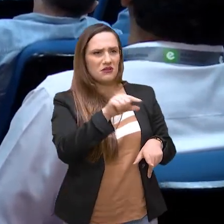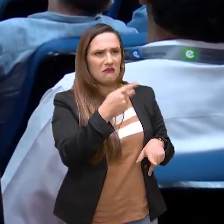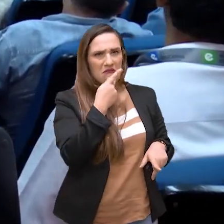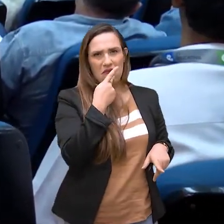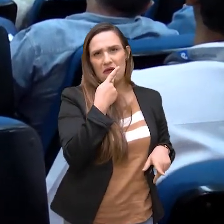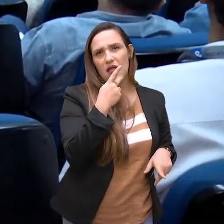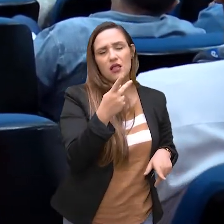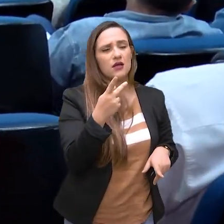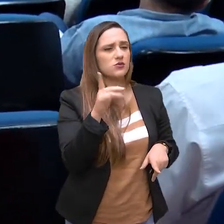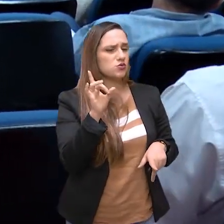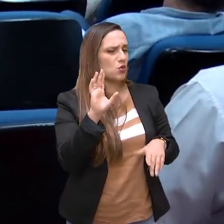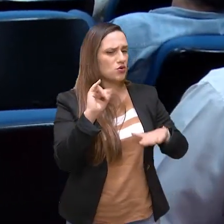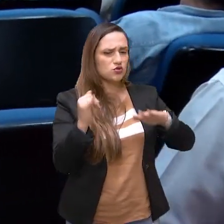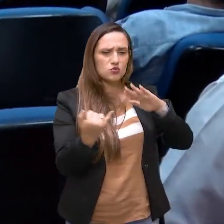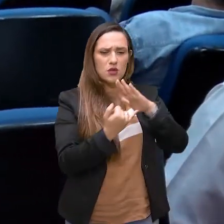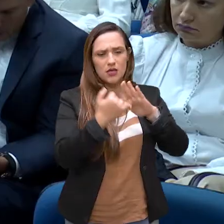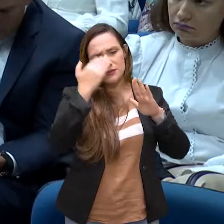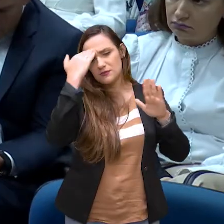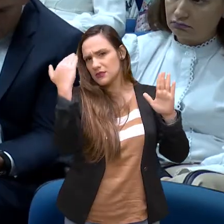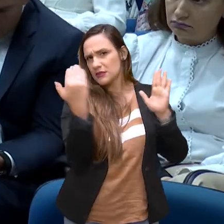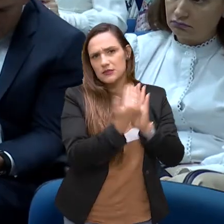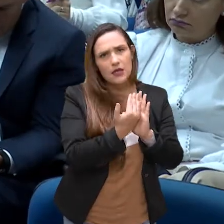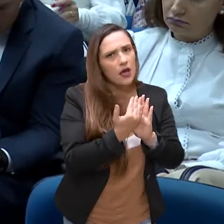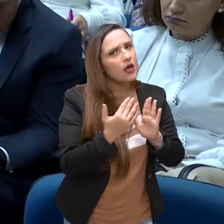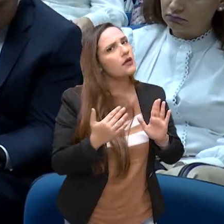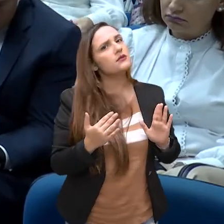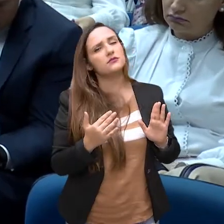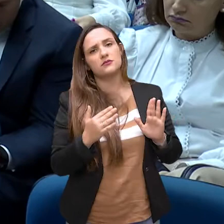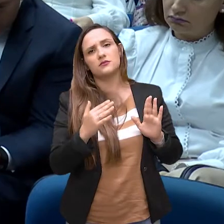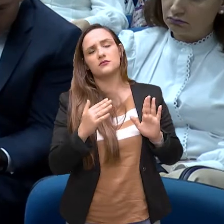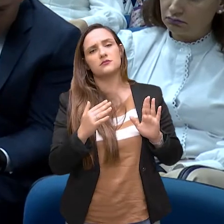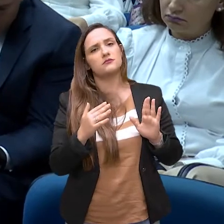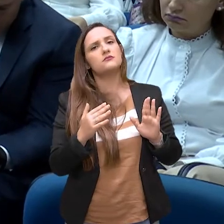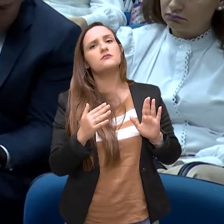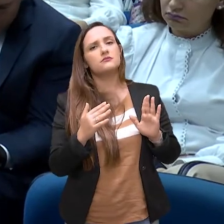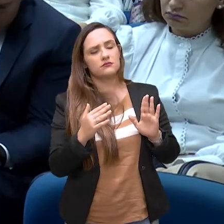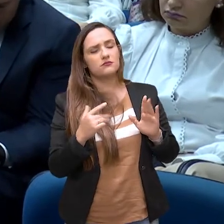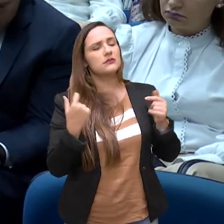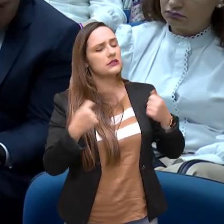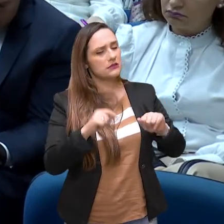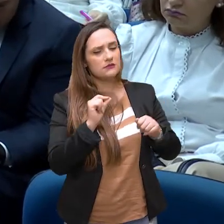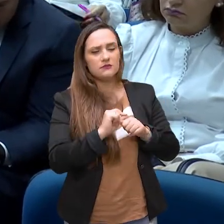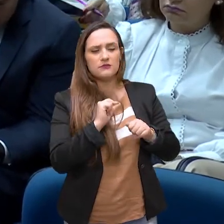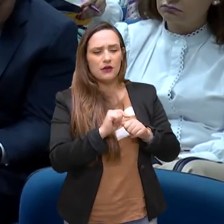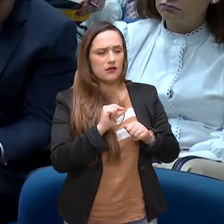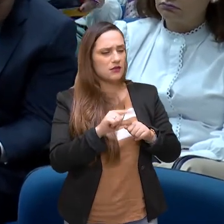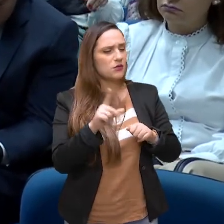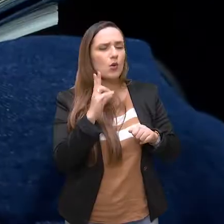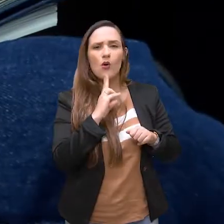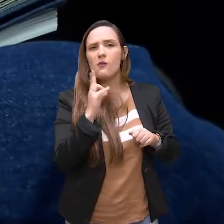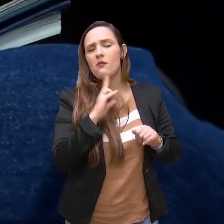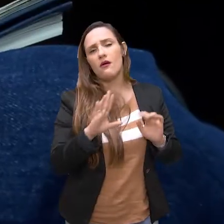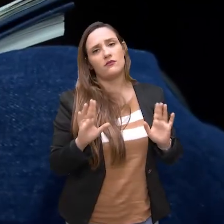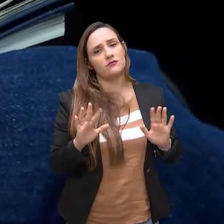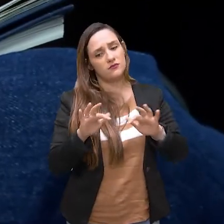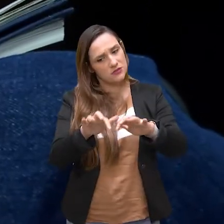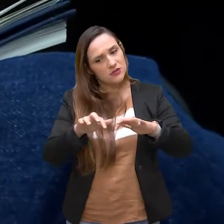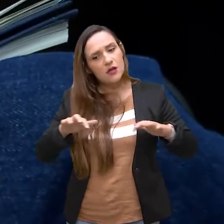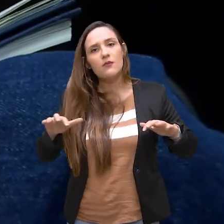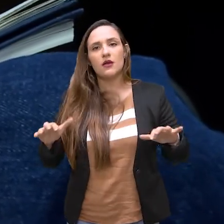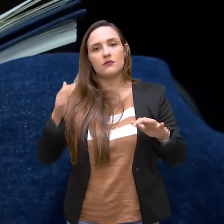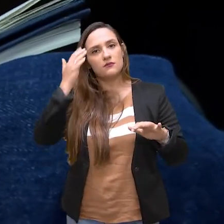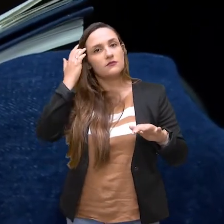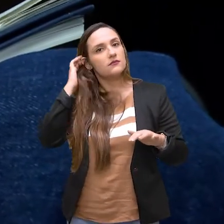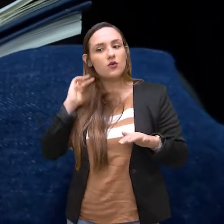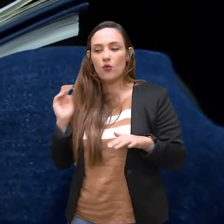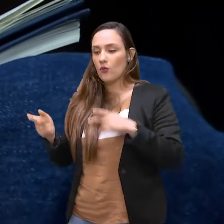meramente institucionais, que já cotidianamente são formuladas de qualquer maneira, e